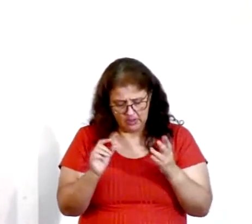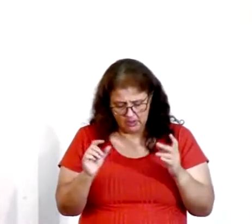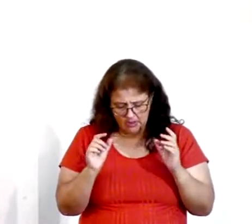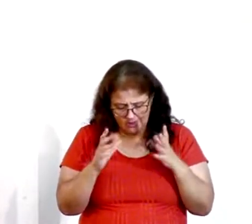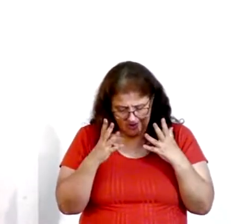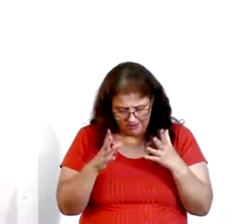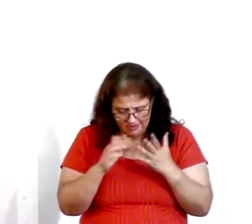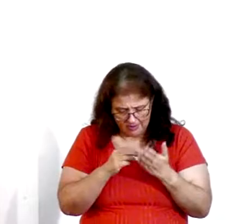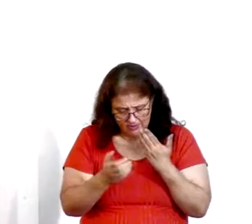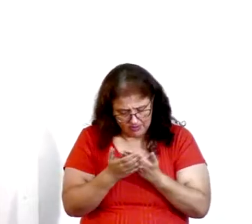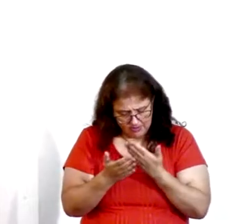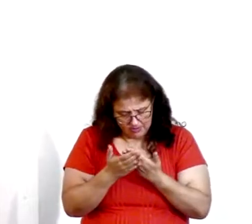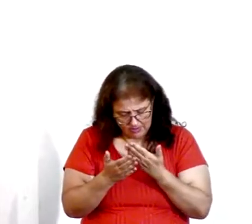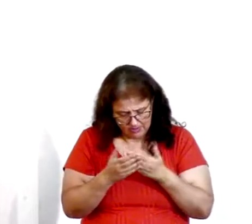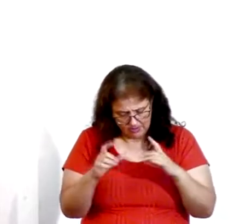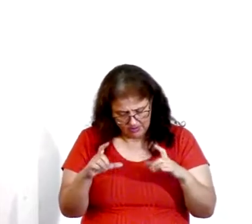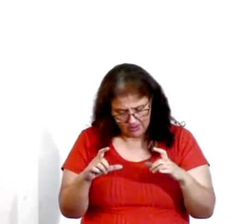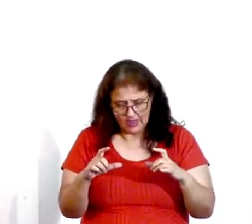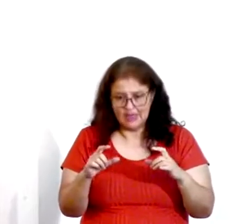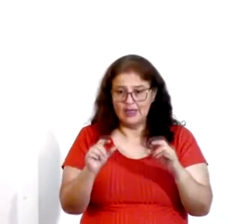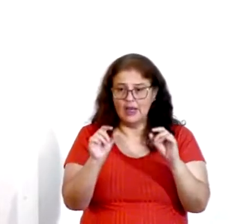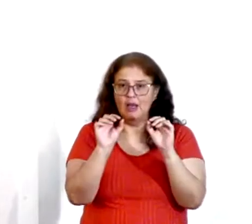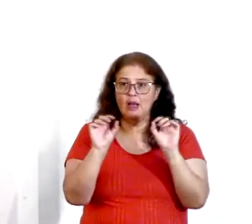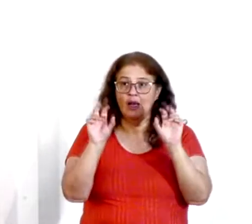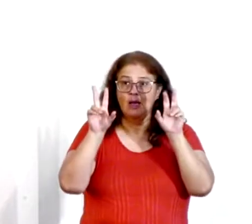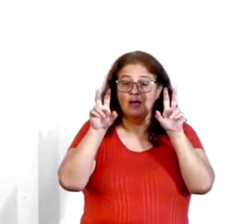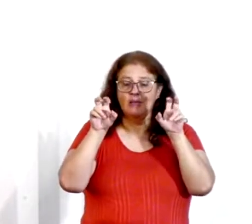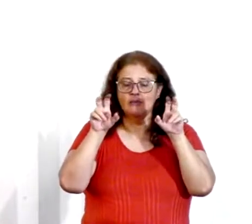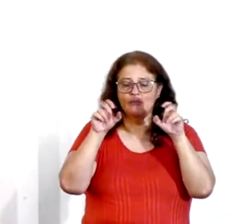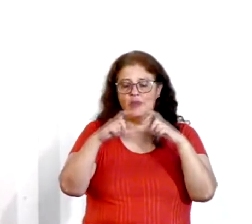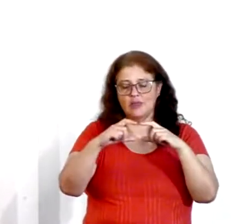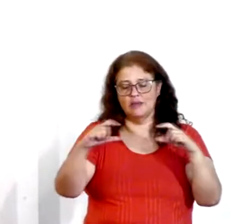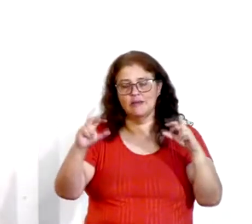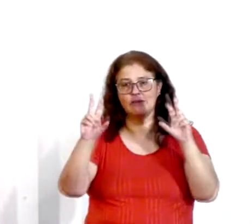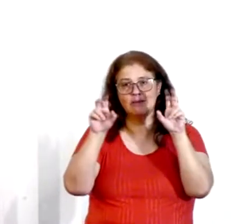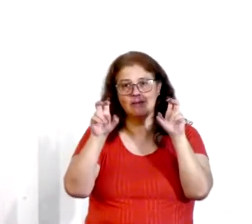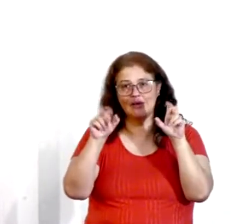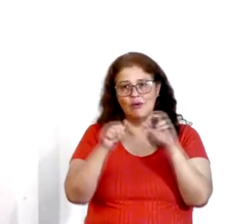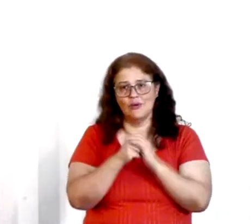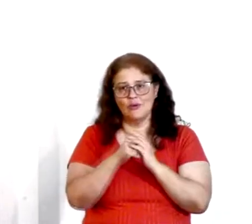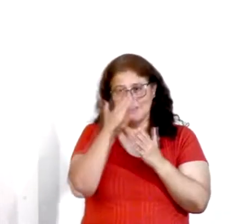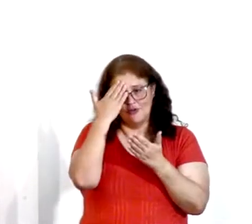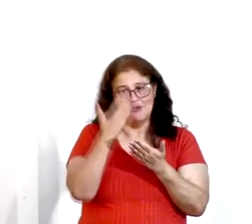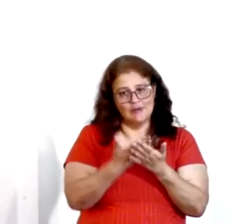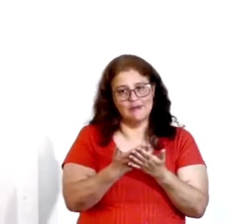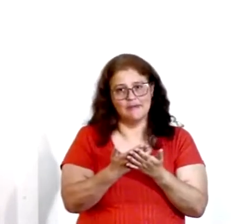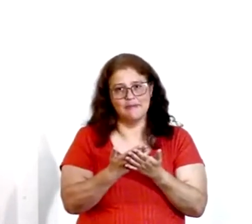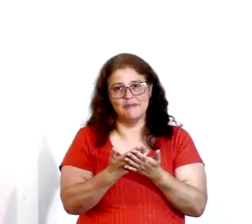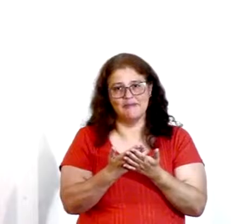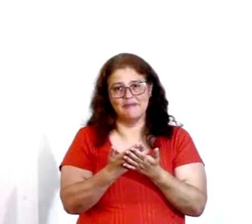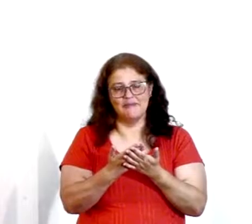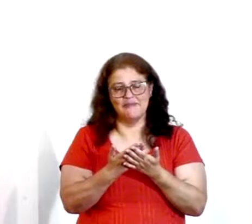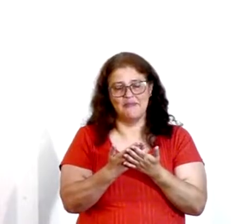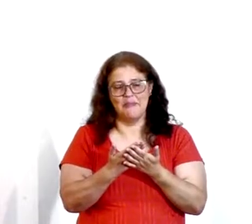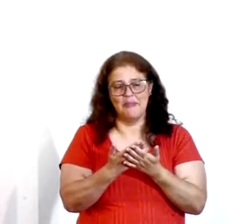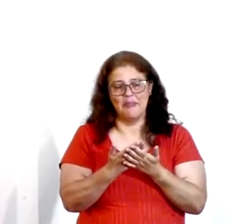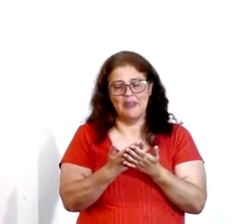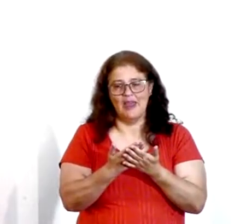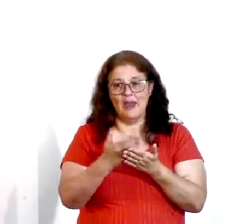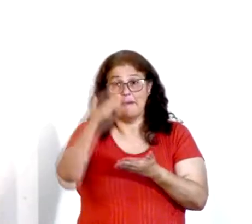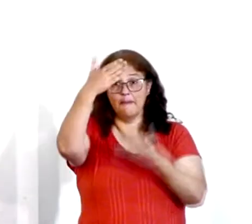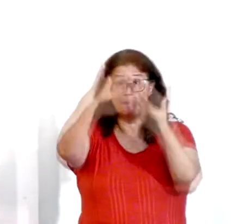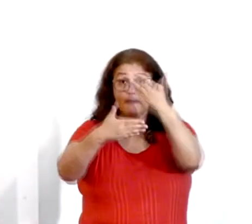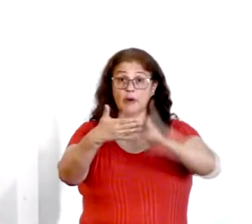encontrada em quase todos os salmos de lamento, é a evidência de que Deus responde às